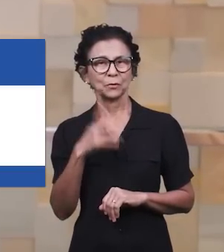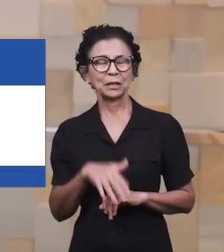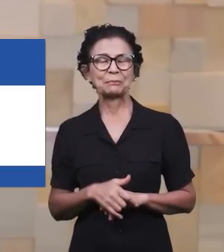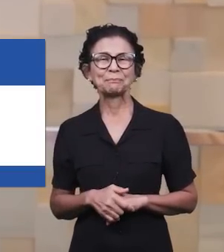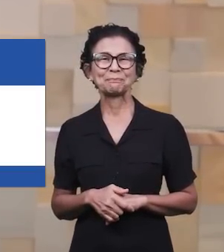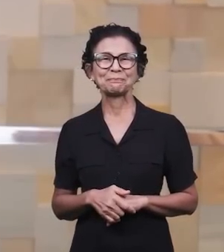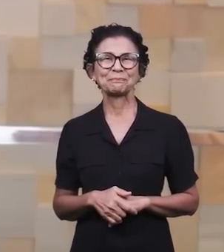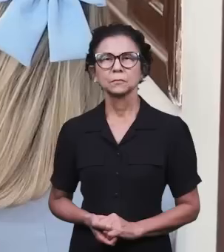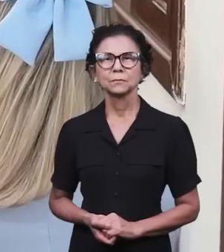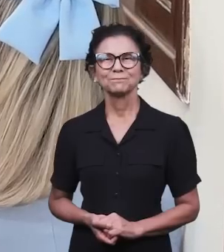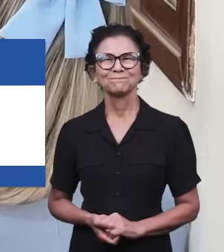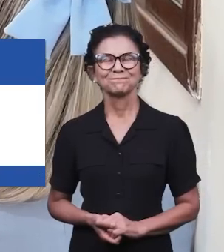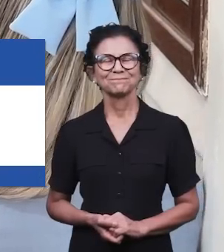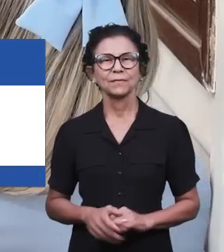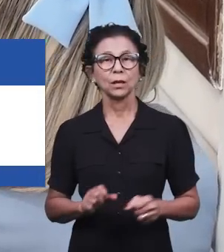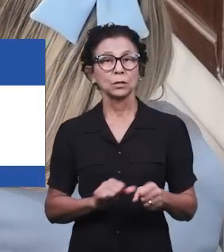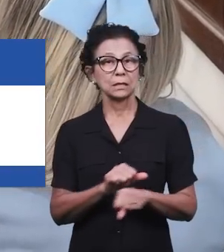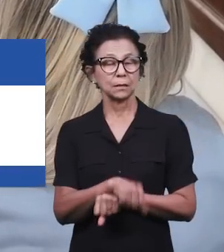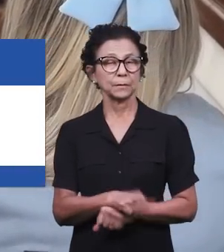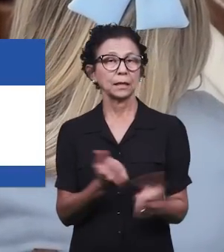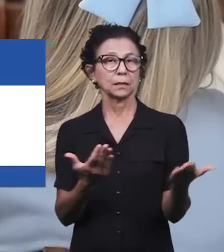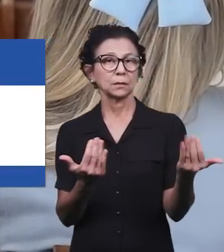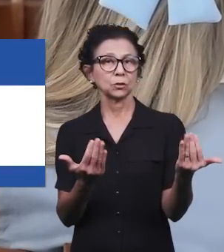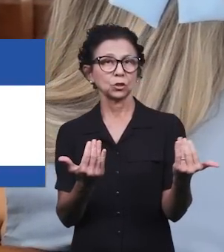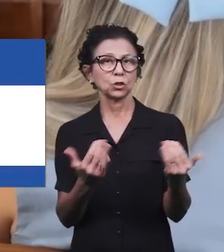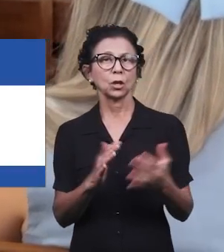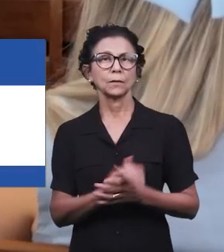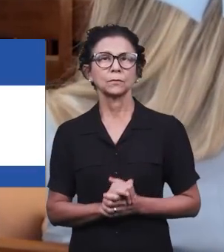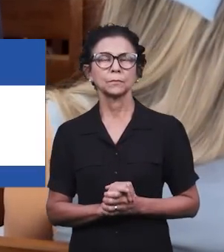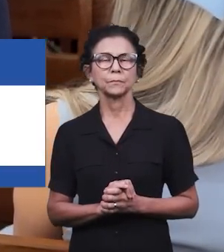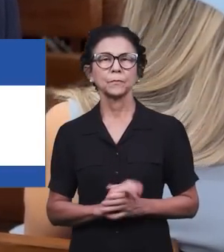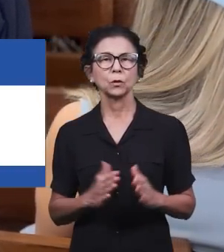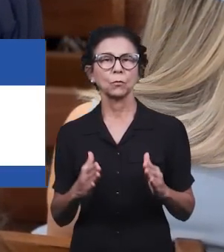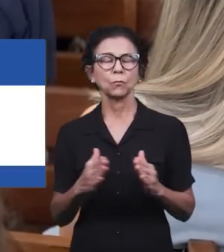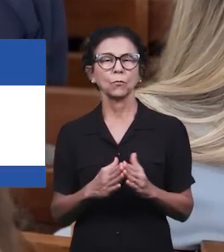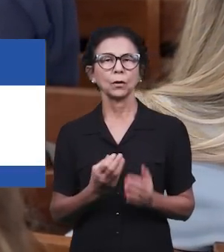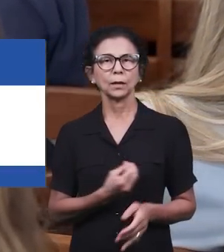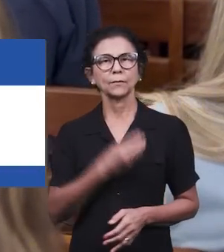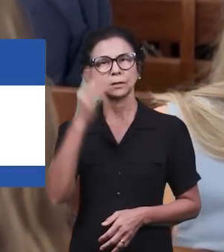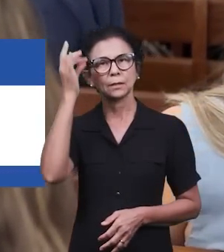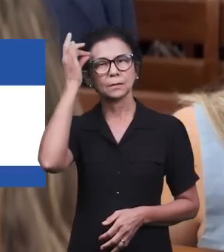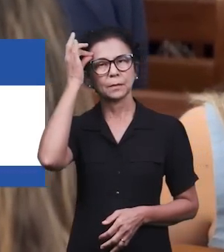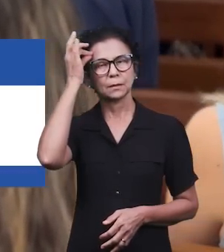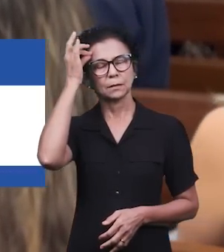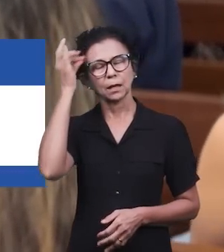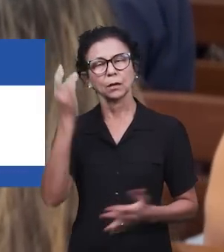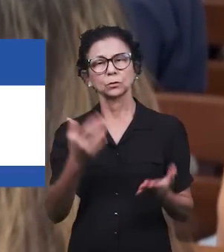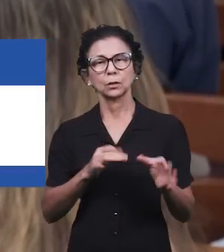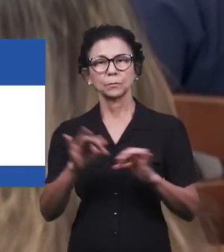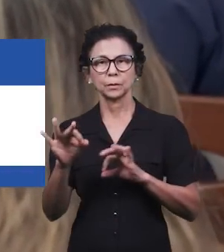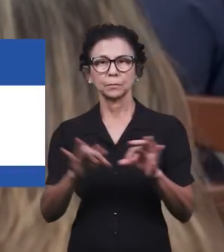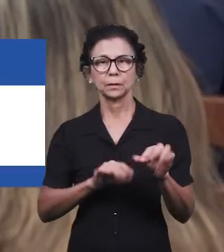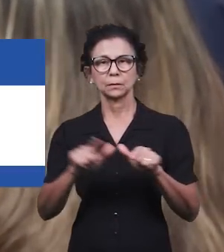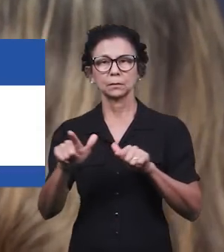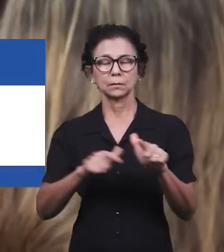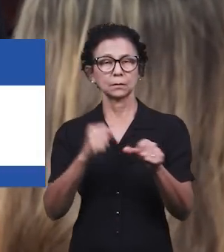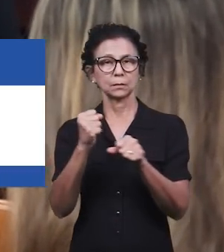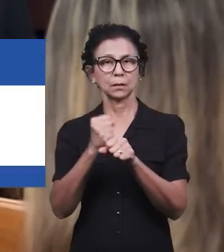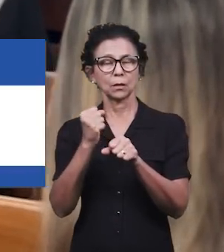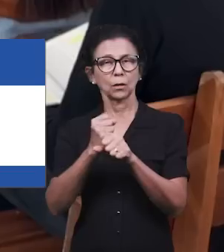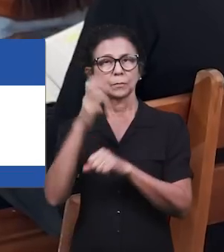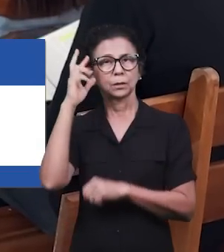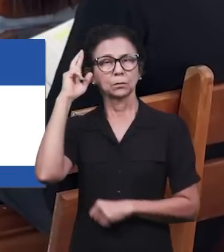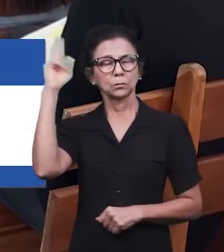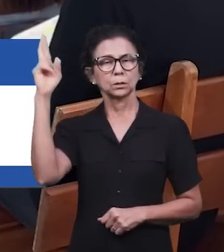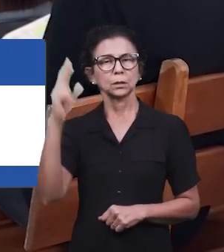irmã Fernanda Pios. O Seminário de Jovens se destaca pelo fortalecimento espiritual e o preparo dos jovens nesta obra. Os jovens têm um